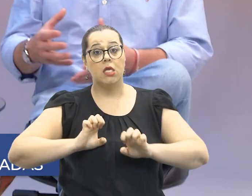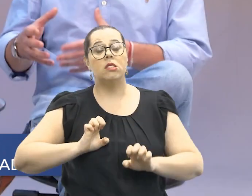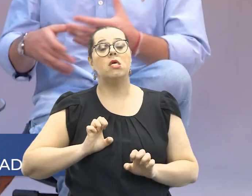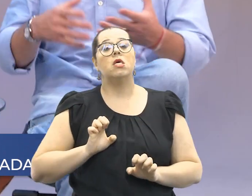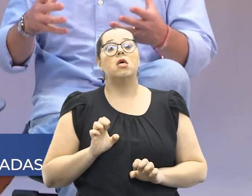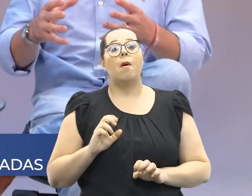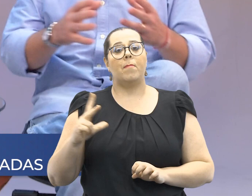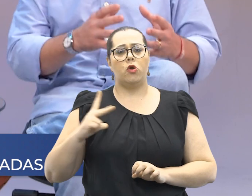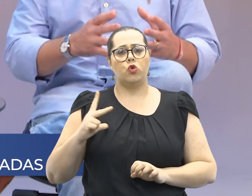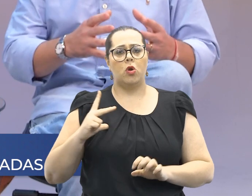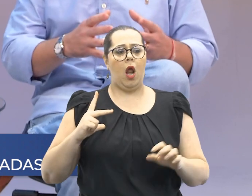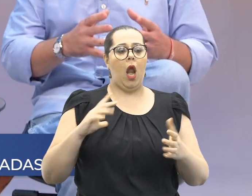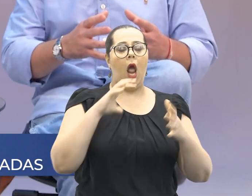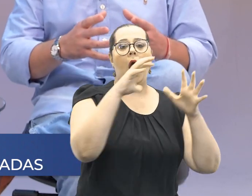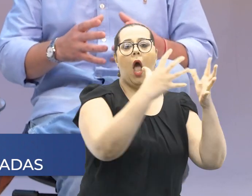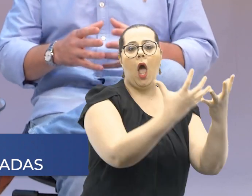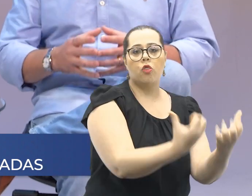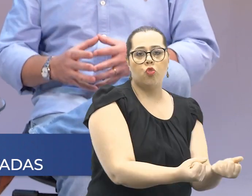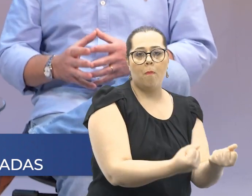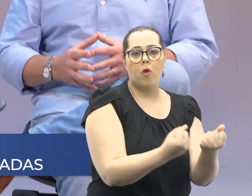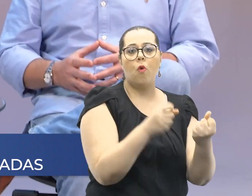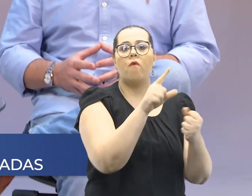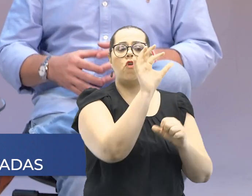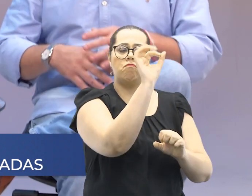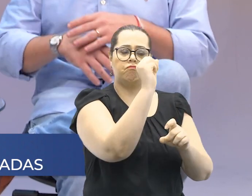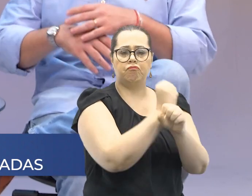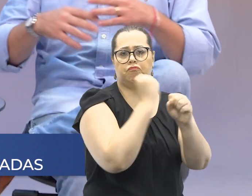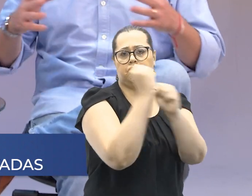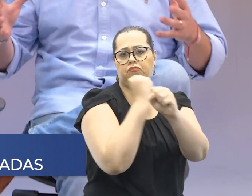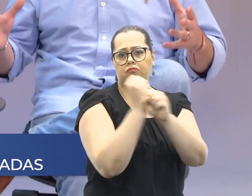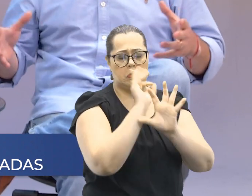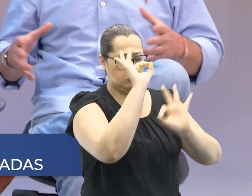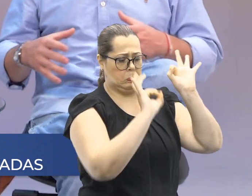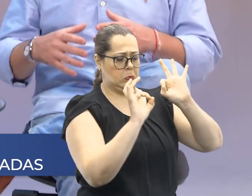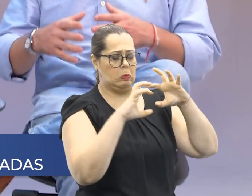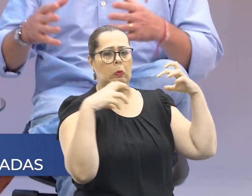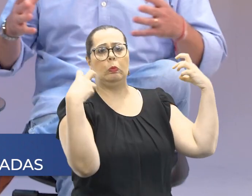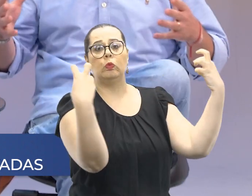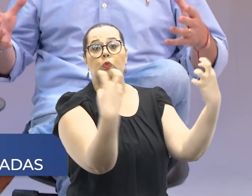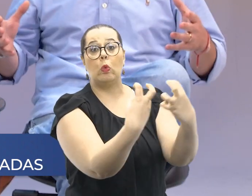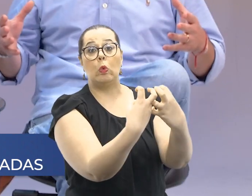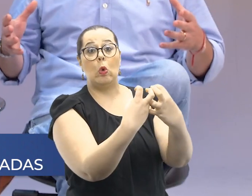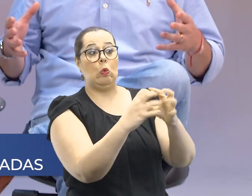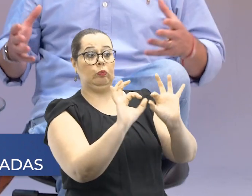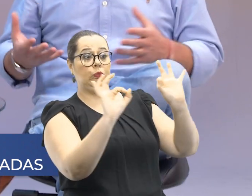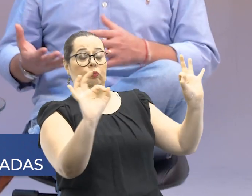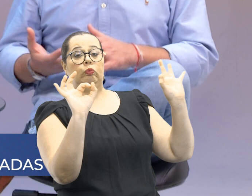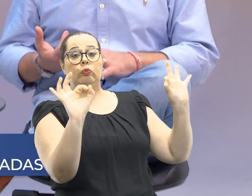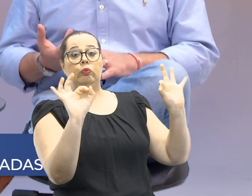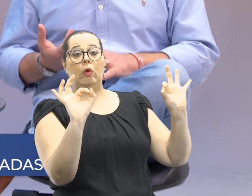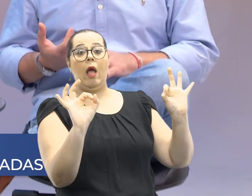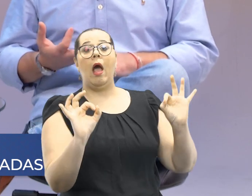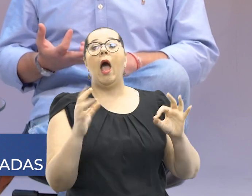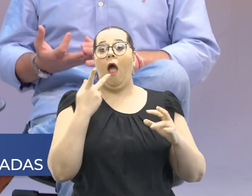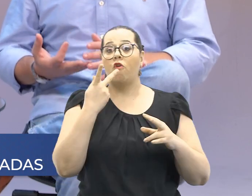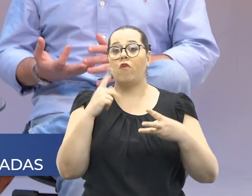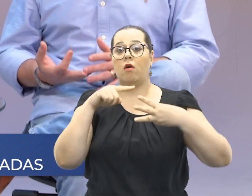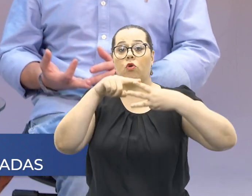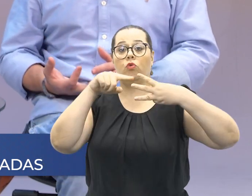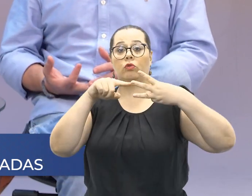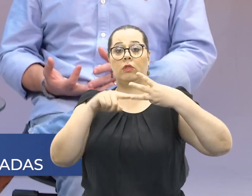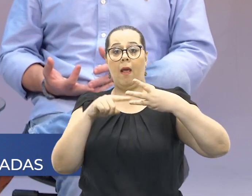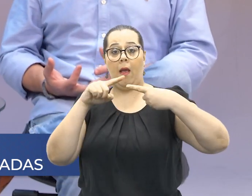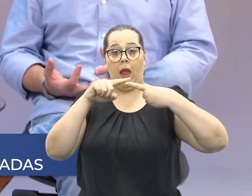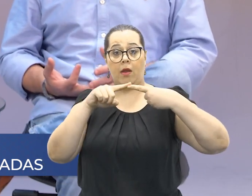públicos das associações, que são os clubes de futebol, e aí entregaram aquelas reformas maravilhosas, aqueles espaços. Eu digo que é um tripé. O